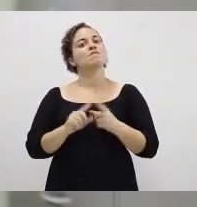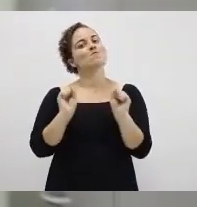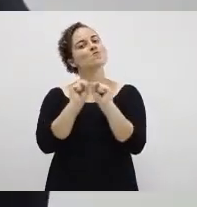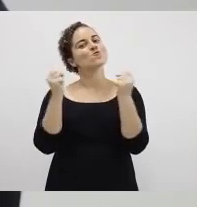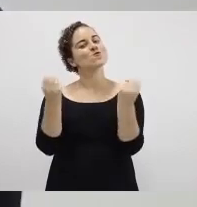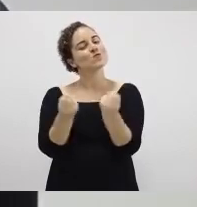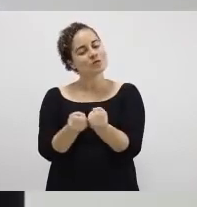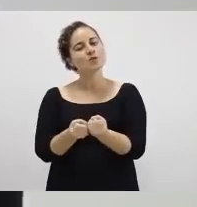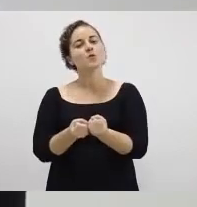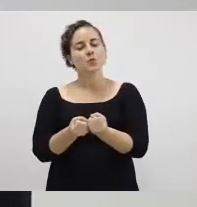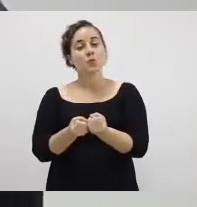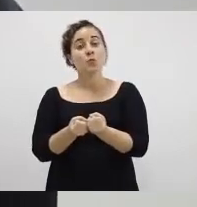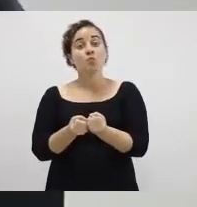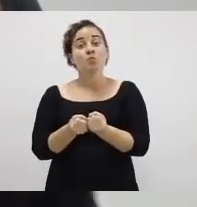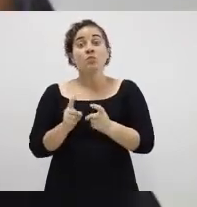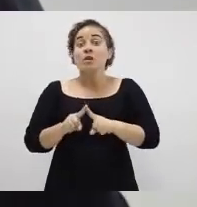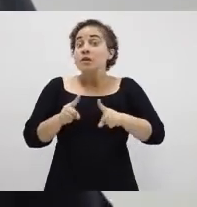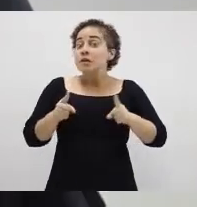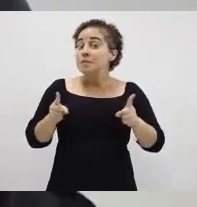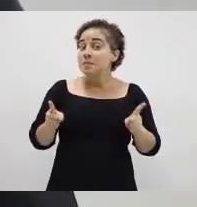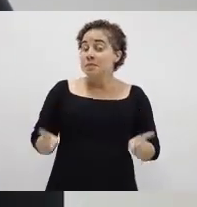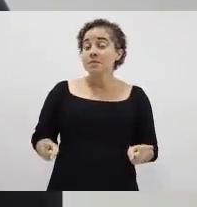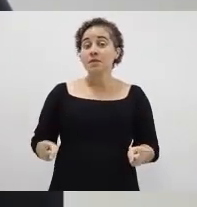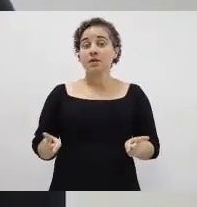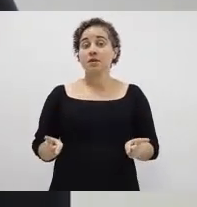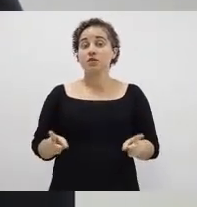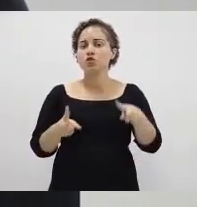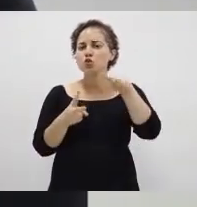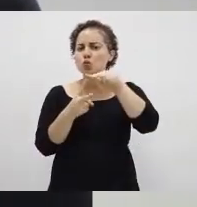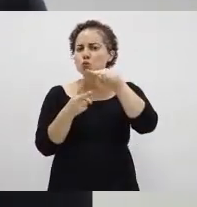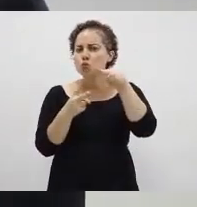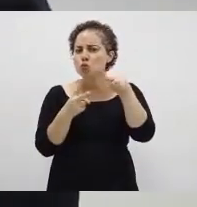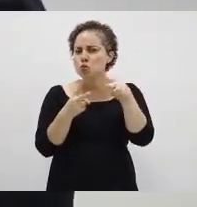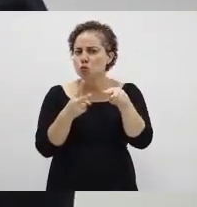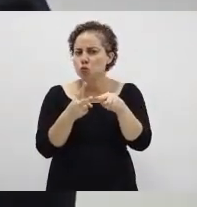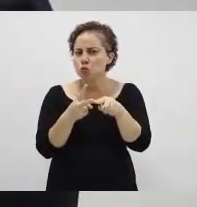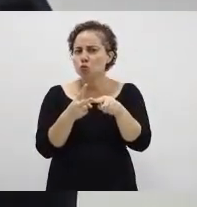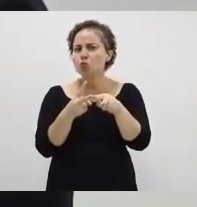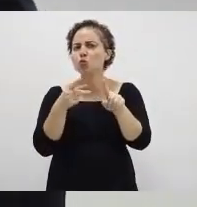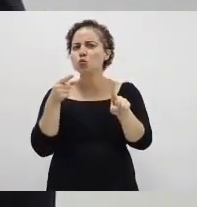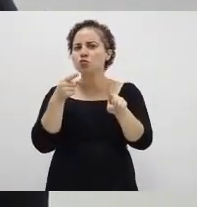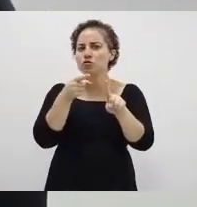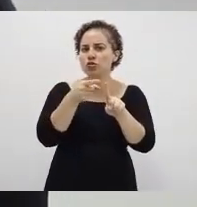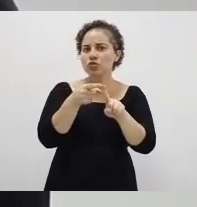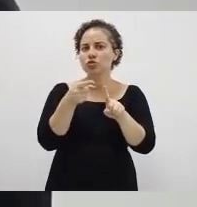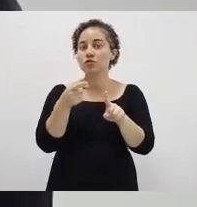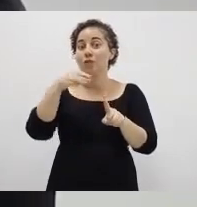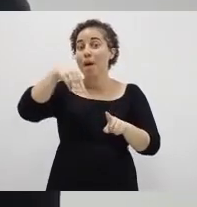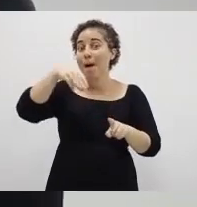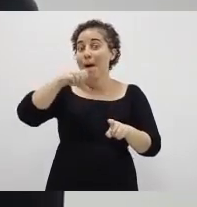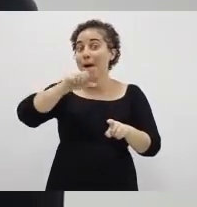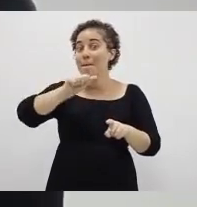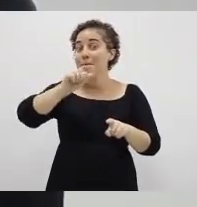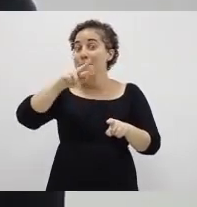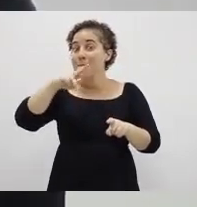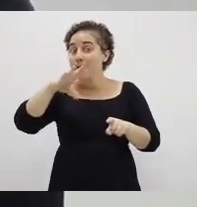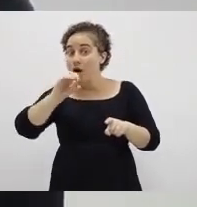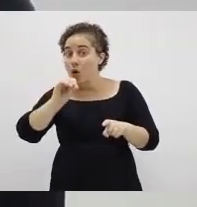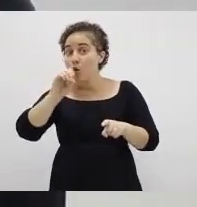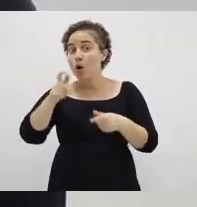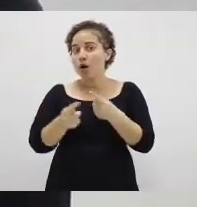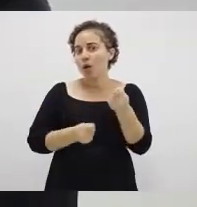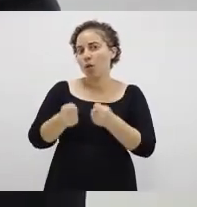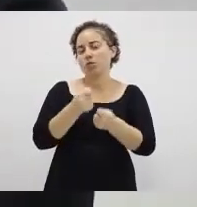sociedade. Contudo, existem mais duas funções que são funções mais macroeconômicas. E que funções